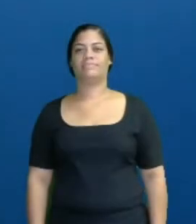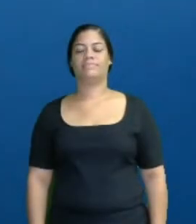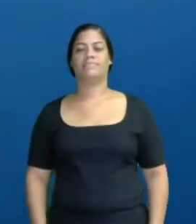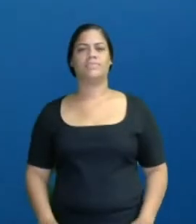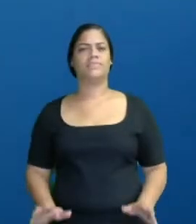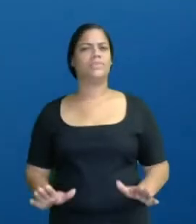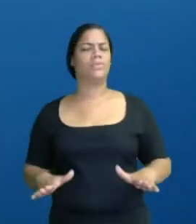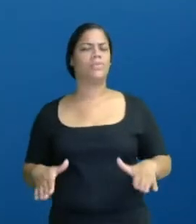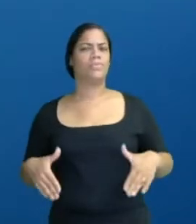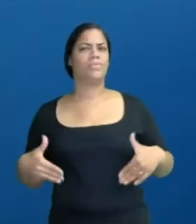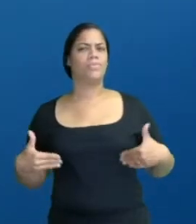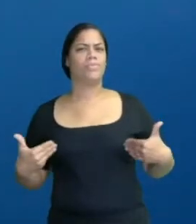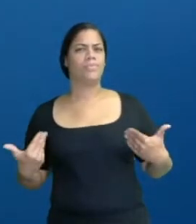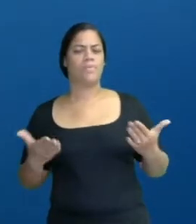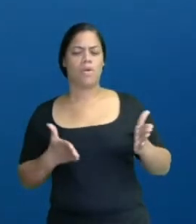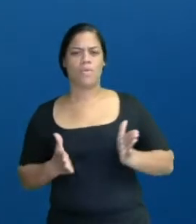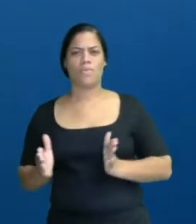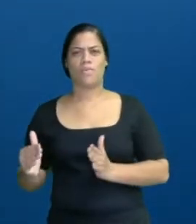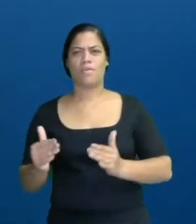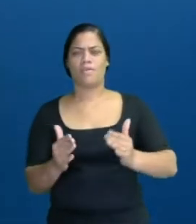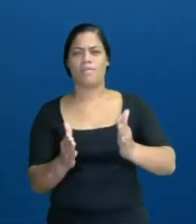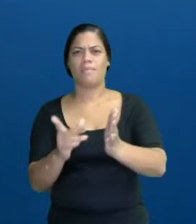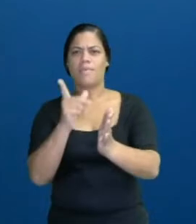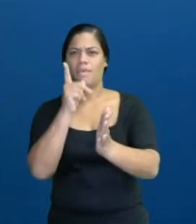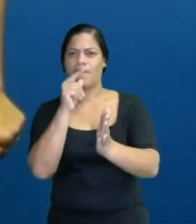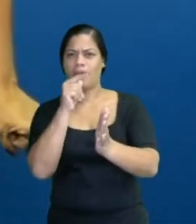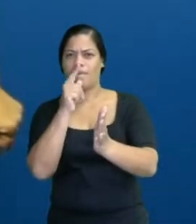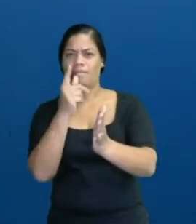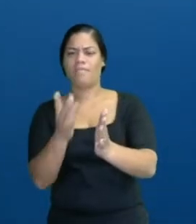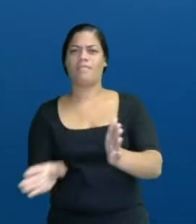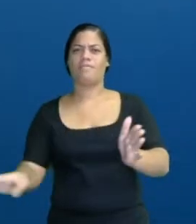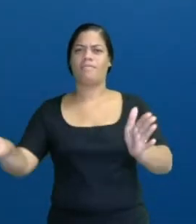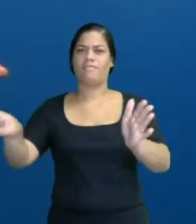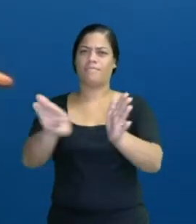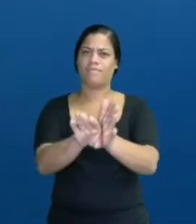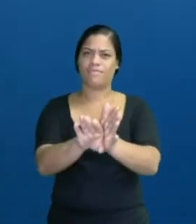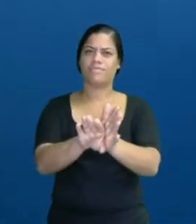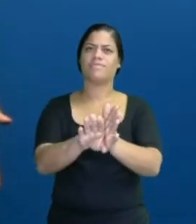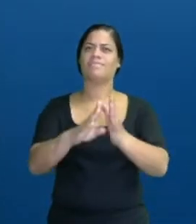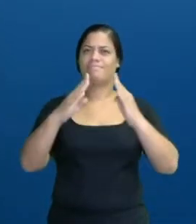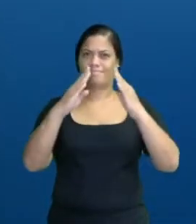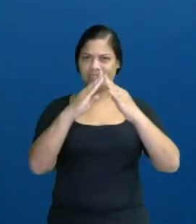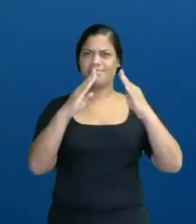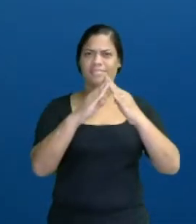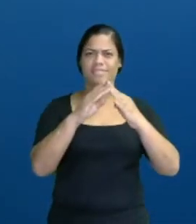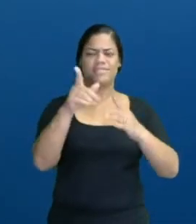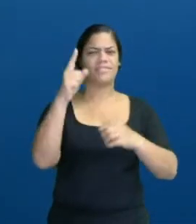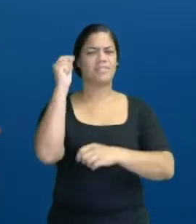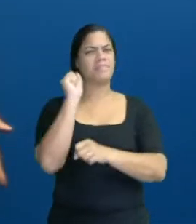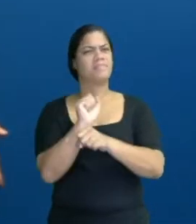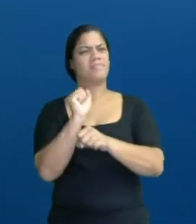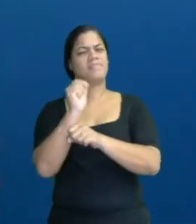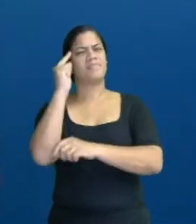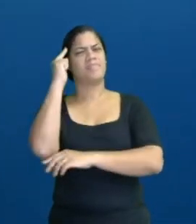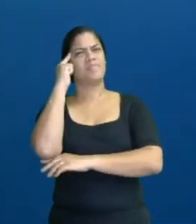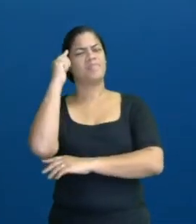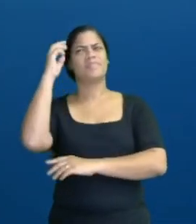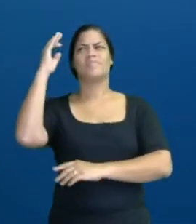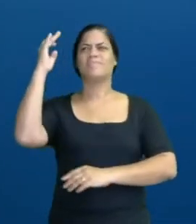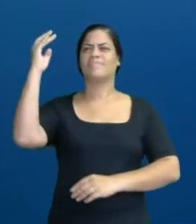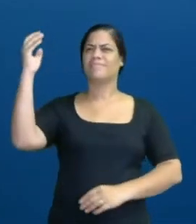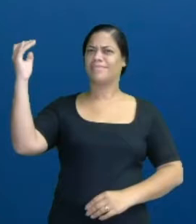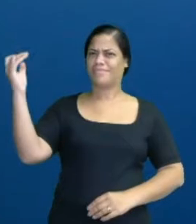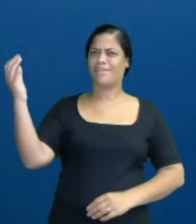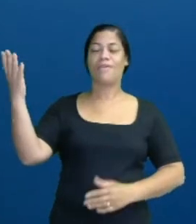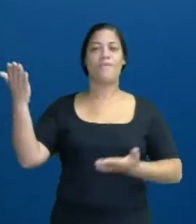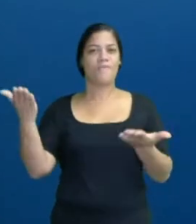Qual é o caminho que a água percorre até chegar à torneira da sua casa? Você sabe? Já parou para pensar nisso?